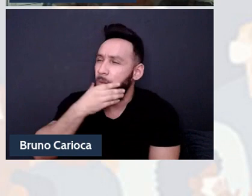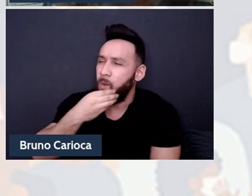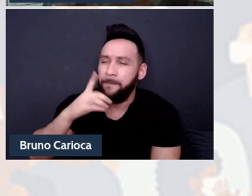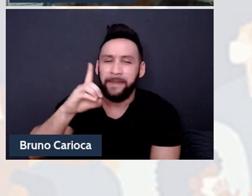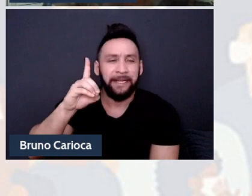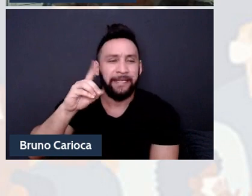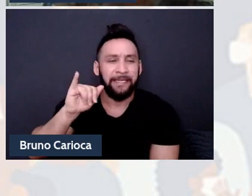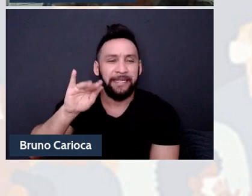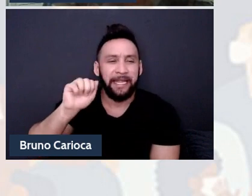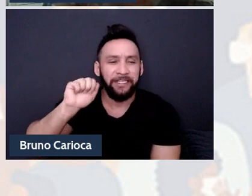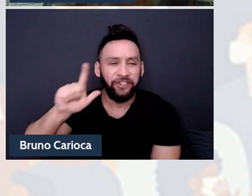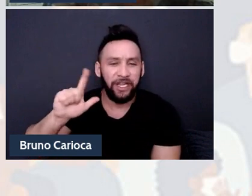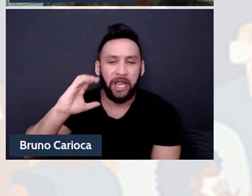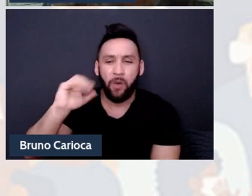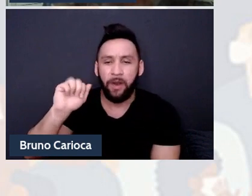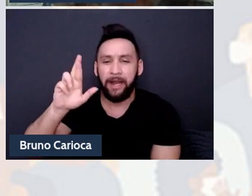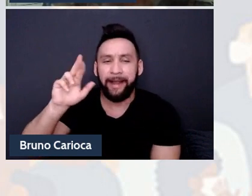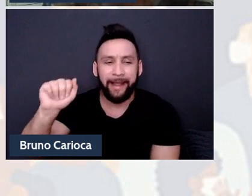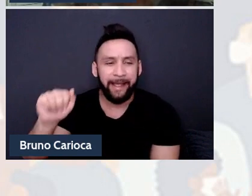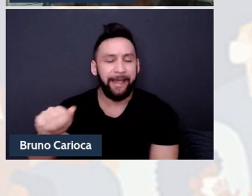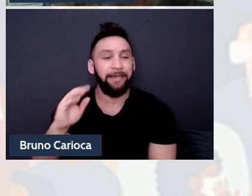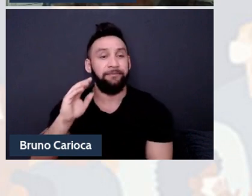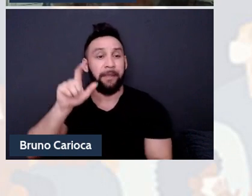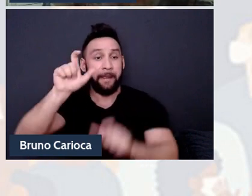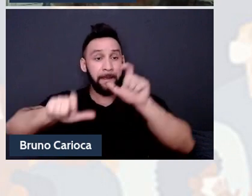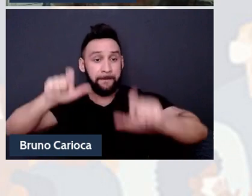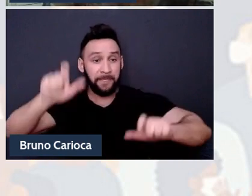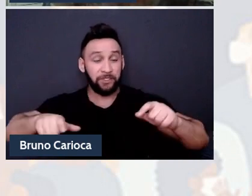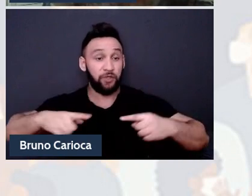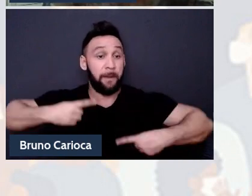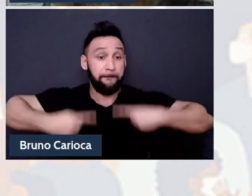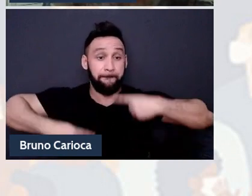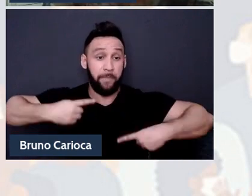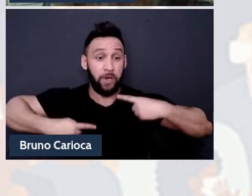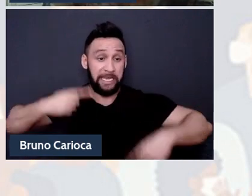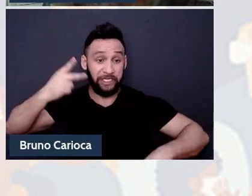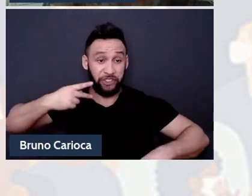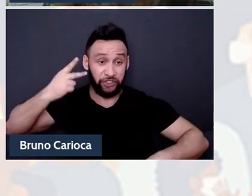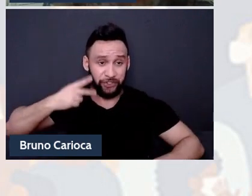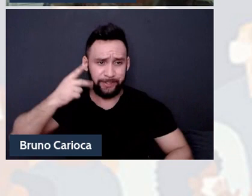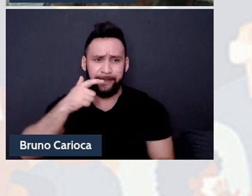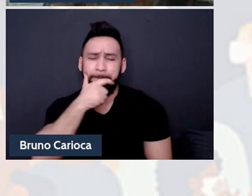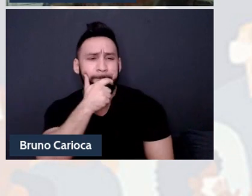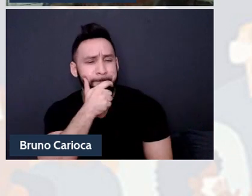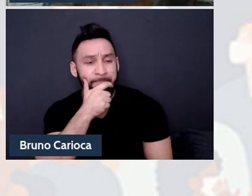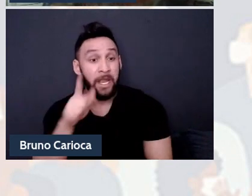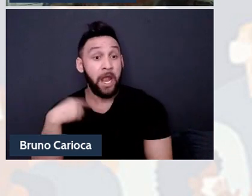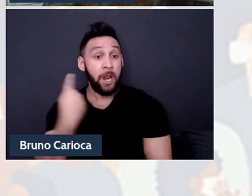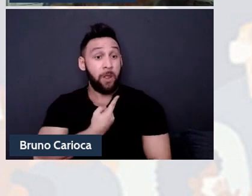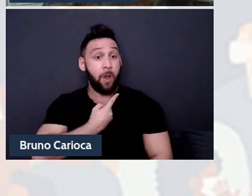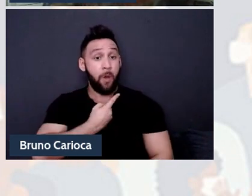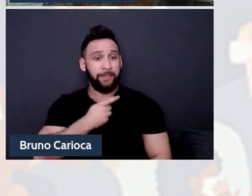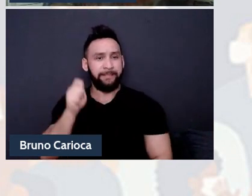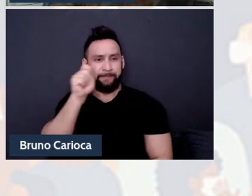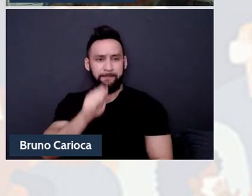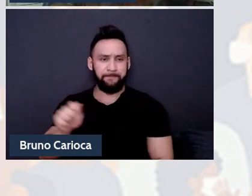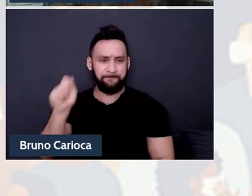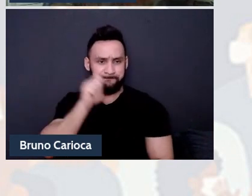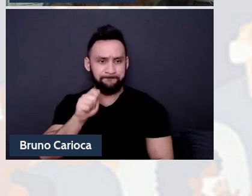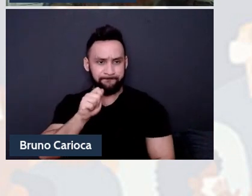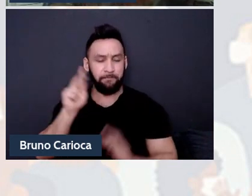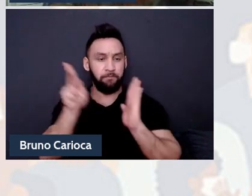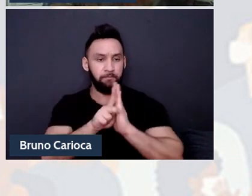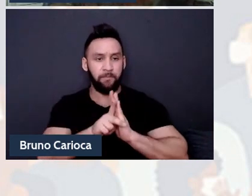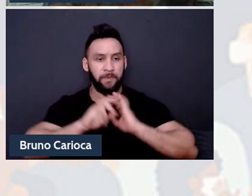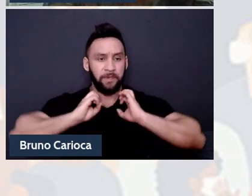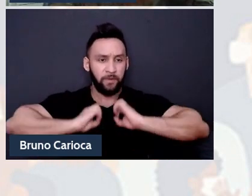alguns políticos, né? Então, nós que somos das associações de ensino e de